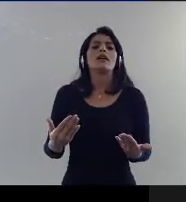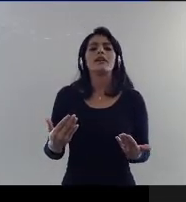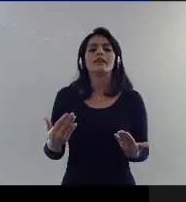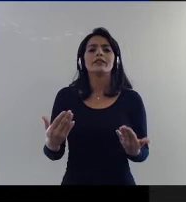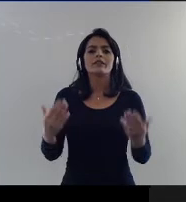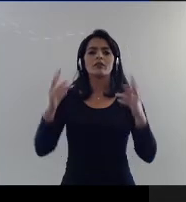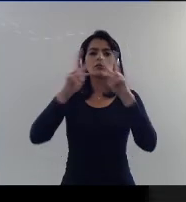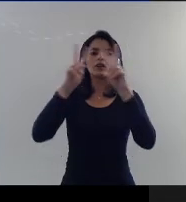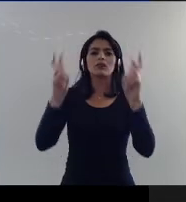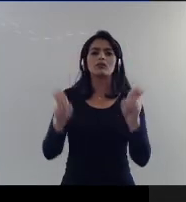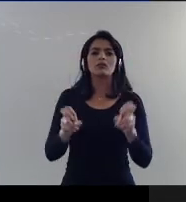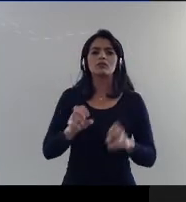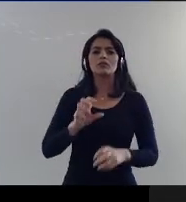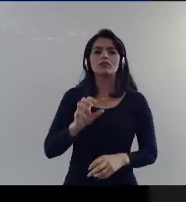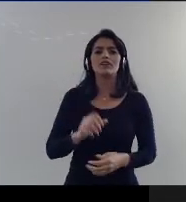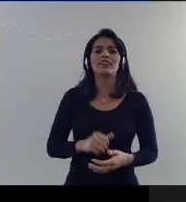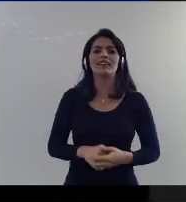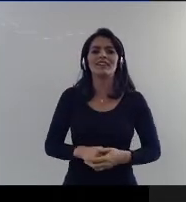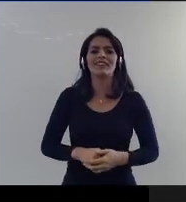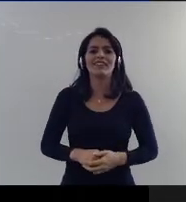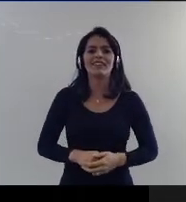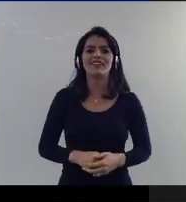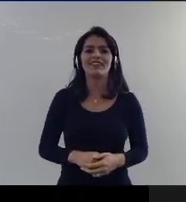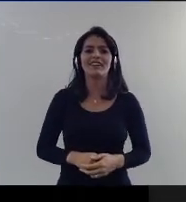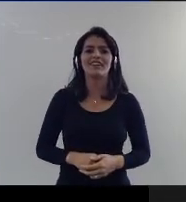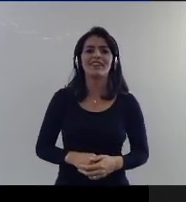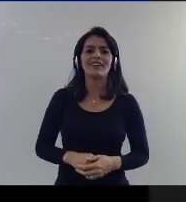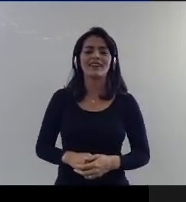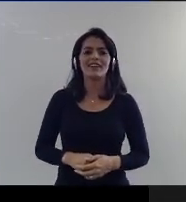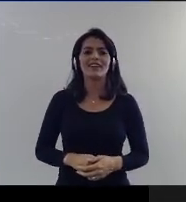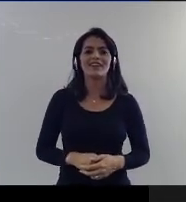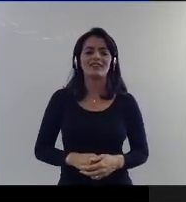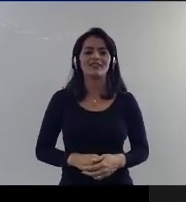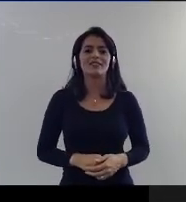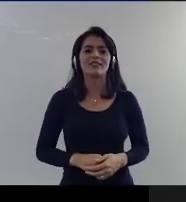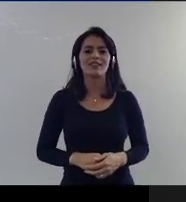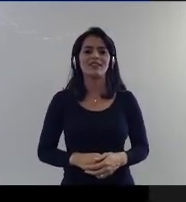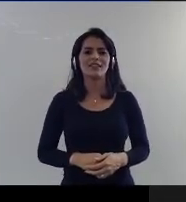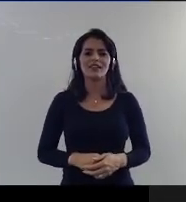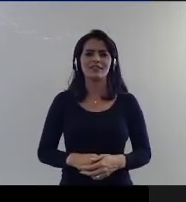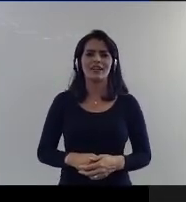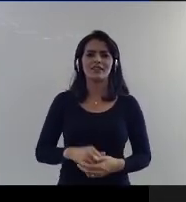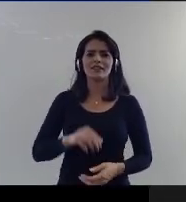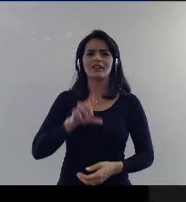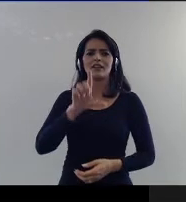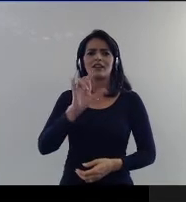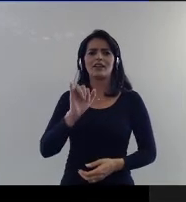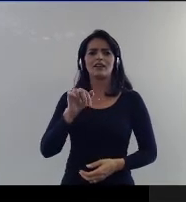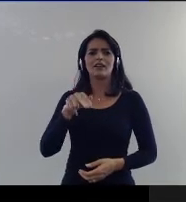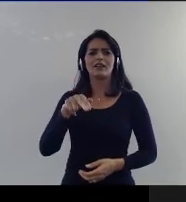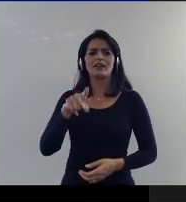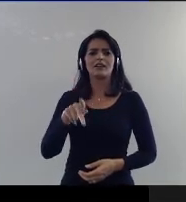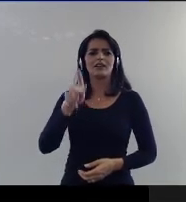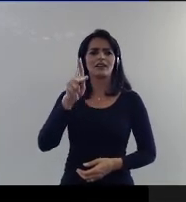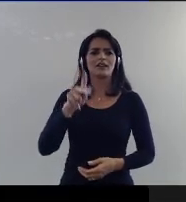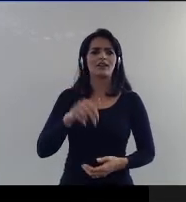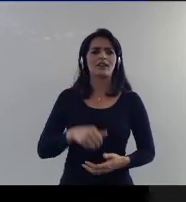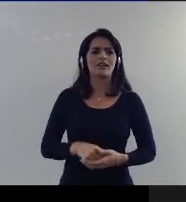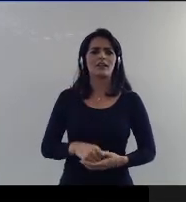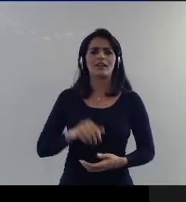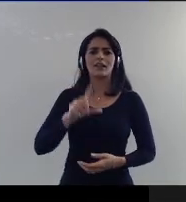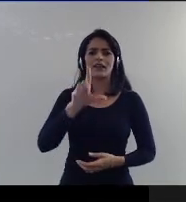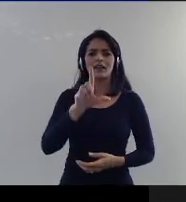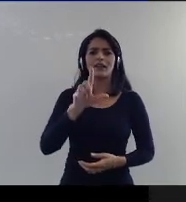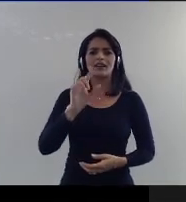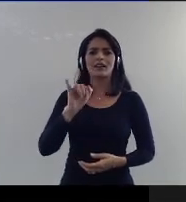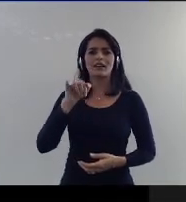novo no mundo aí nos últimos 3 anos, é um ambiente onde a gente junta todas essas questões, né, o